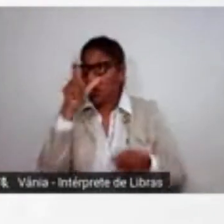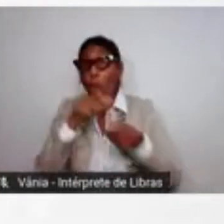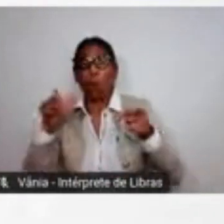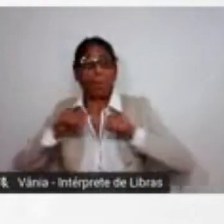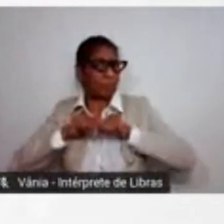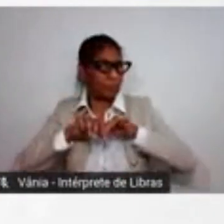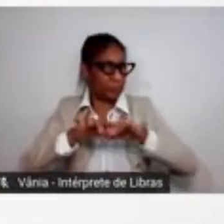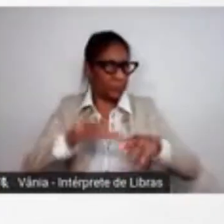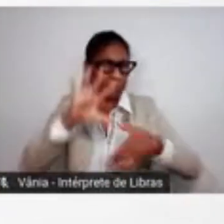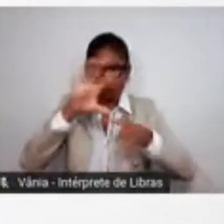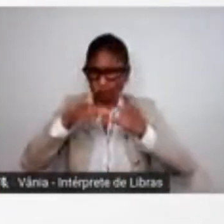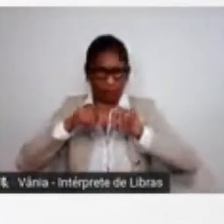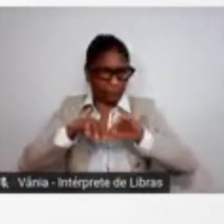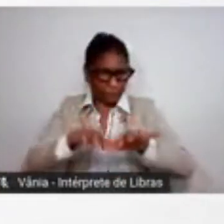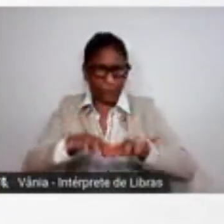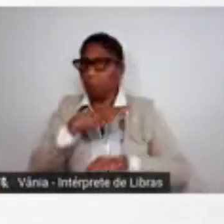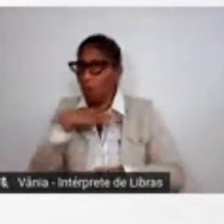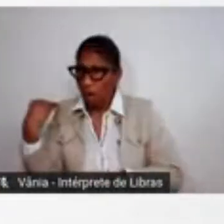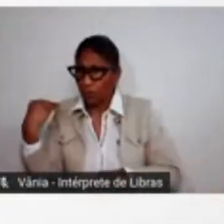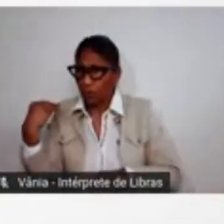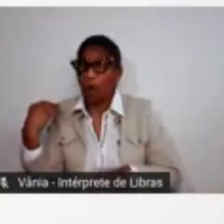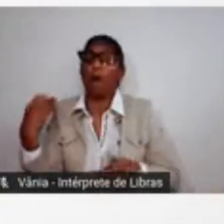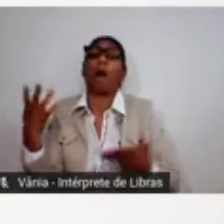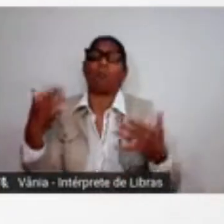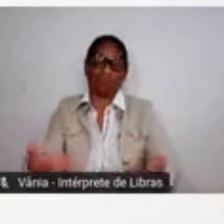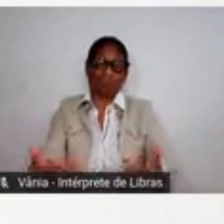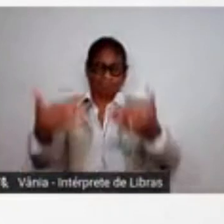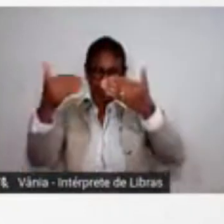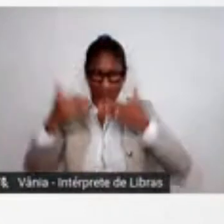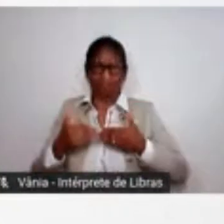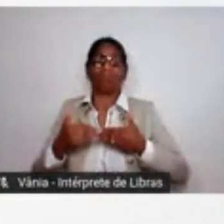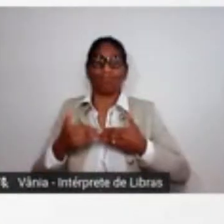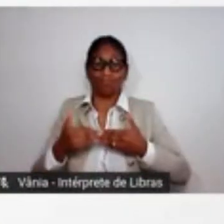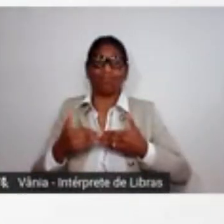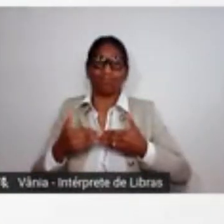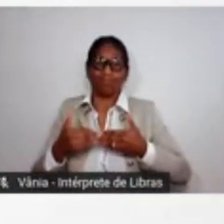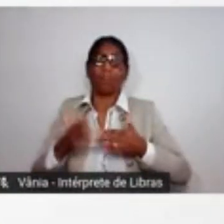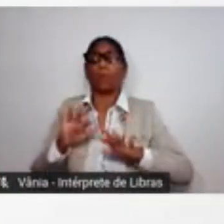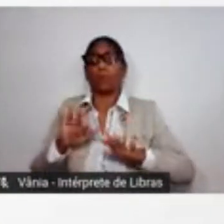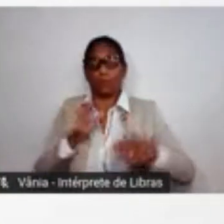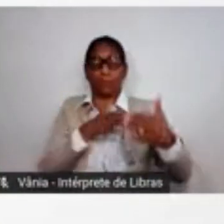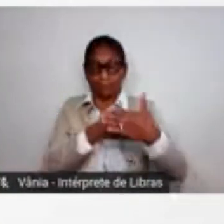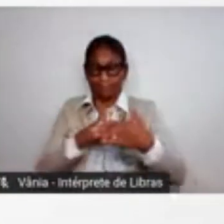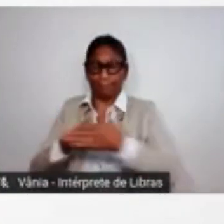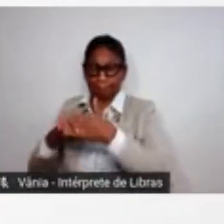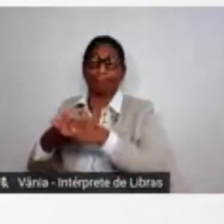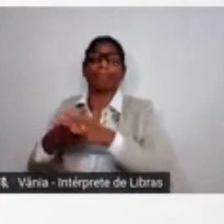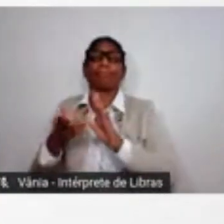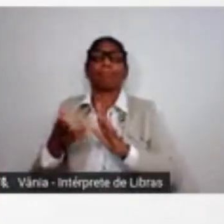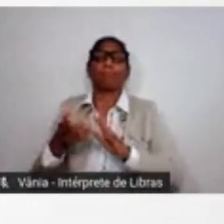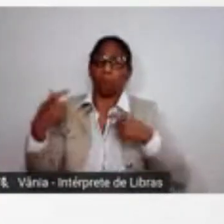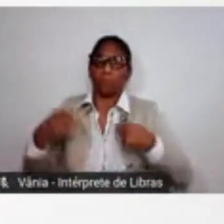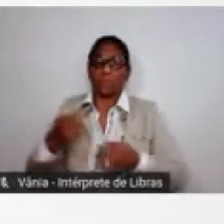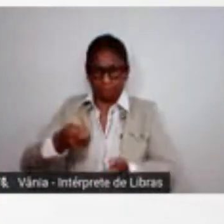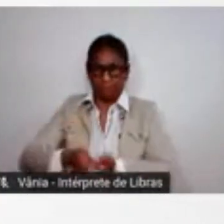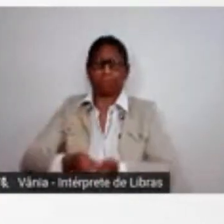hospitalizações, óbitos, enfim, bom, aí nós teremos uma situação em que, eventualmente, restrições maiores deverão se impor.